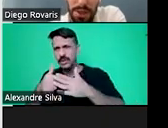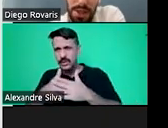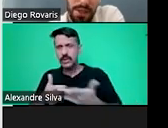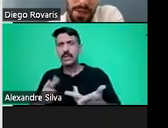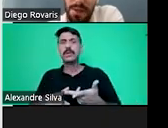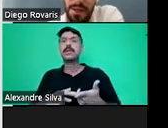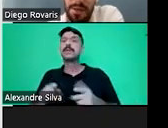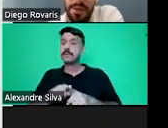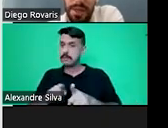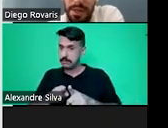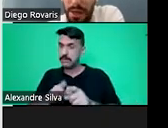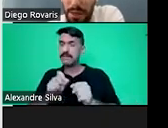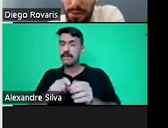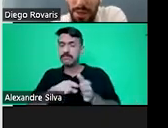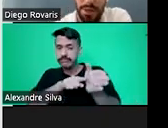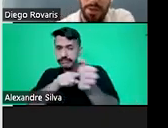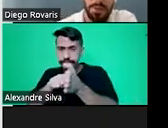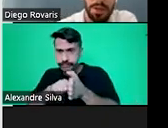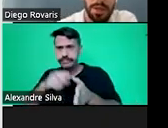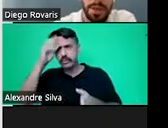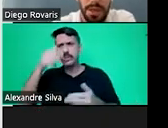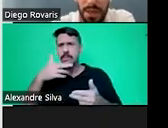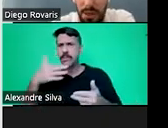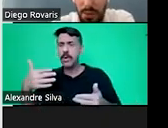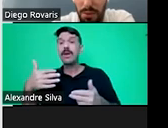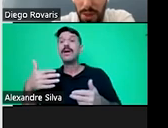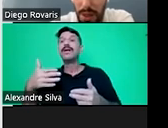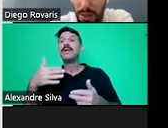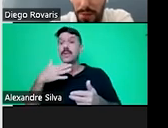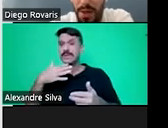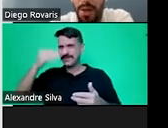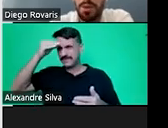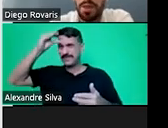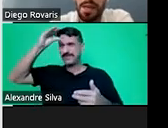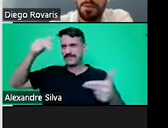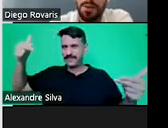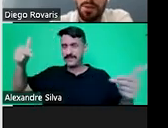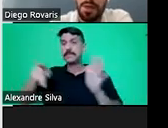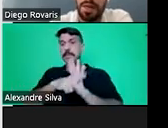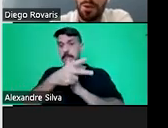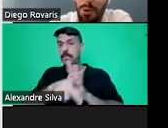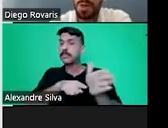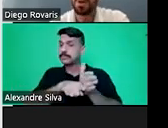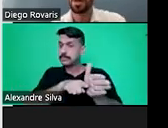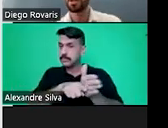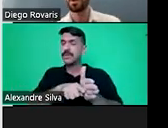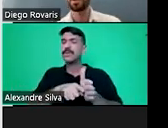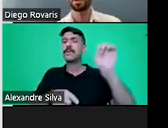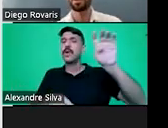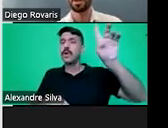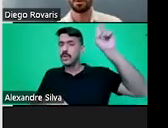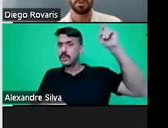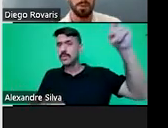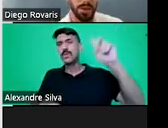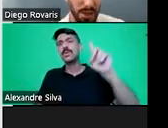epidemiológicos e clínicos, a gente também vê um grande viés eurocêntrico. Então, por exemplo, nesse grande estudo aqui, o TDAH foi associado com o menor